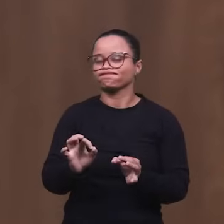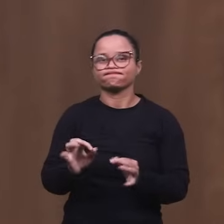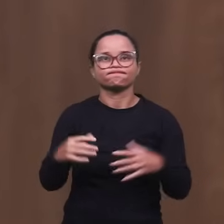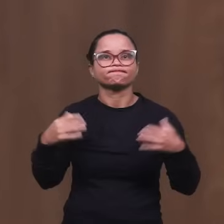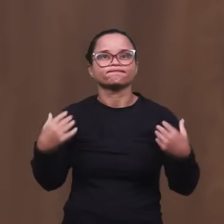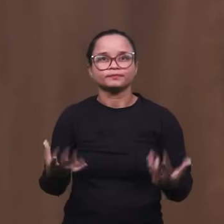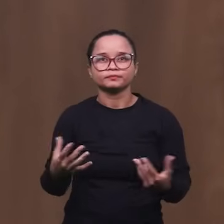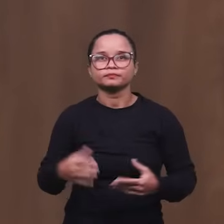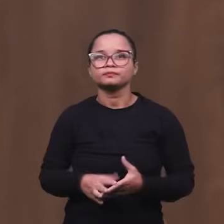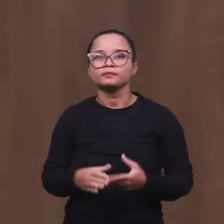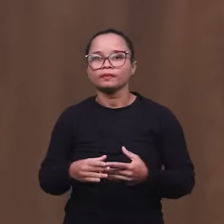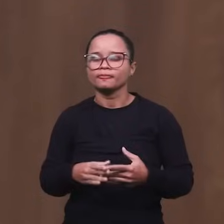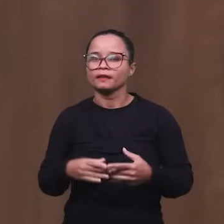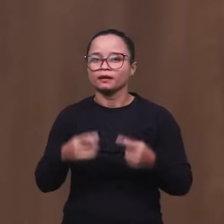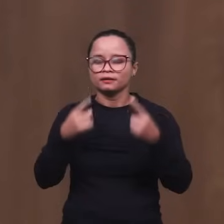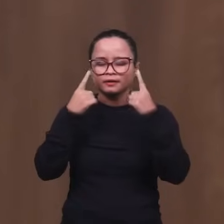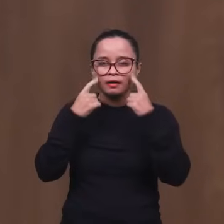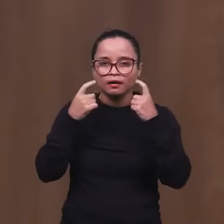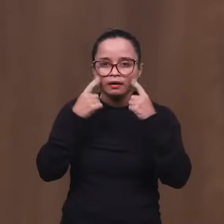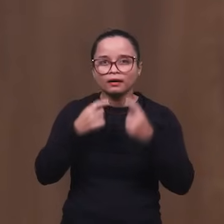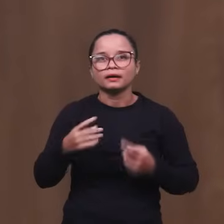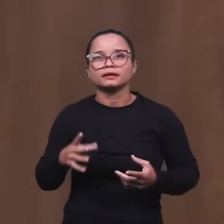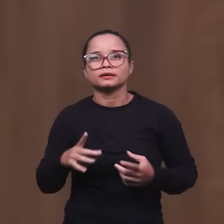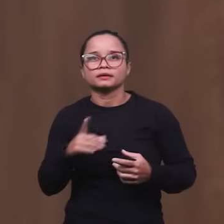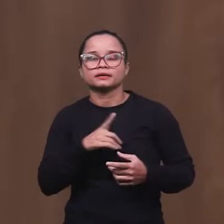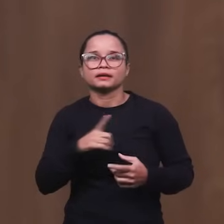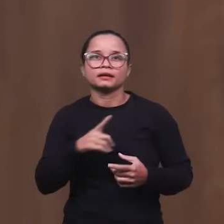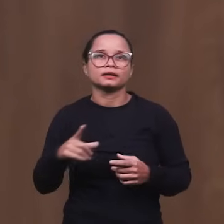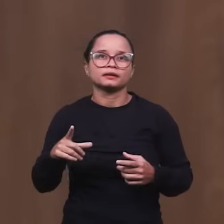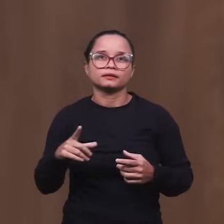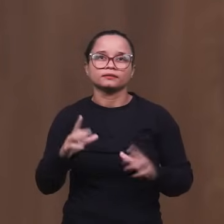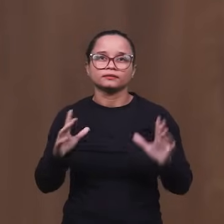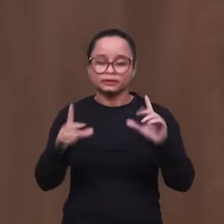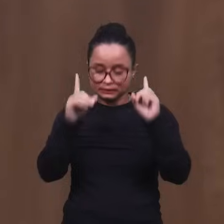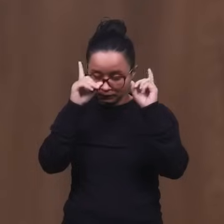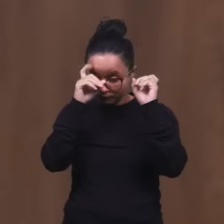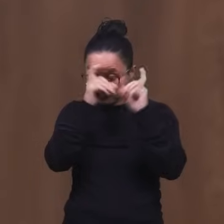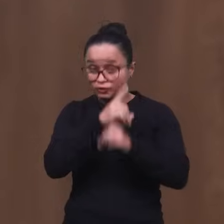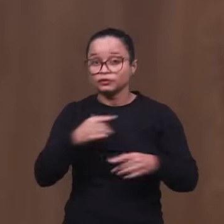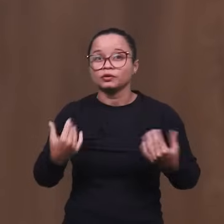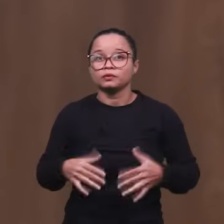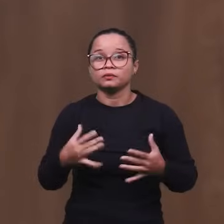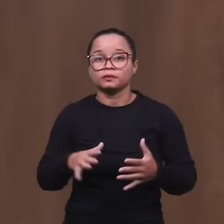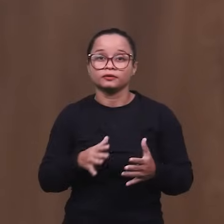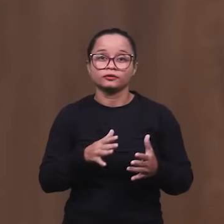pode desabar, entra numa crise, cai numa situação até de